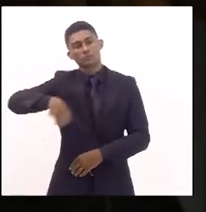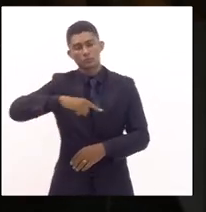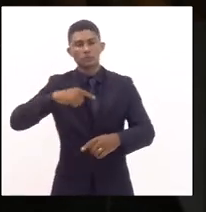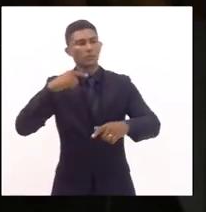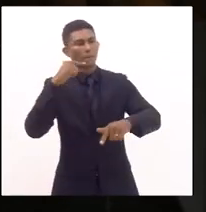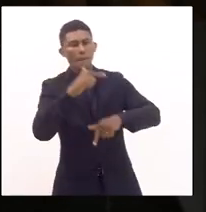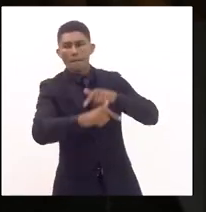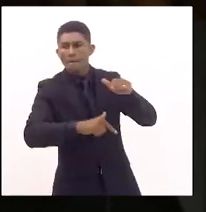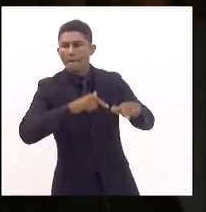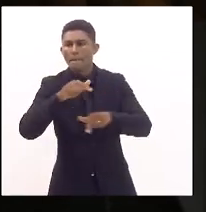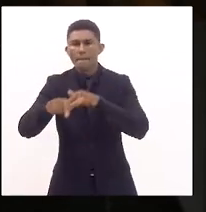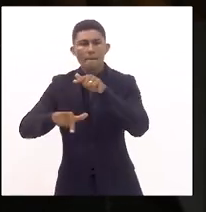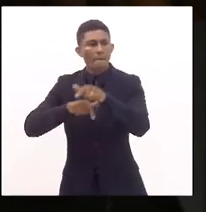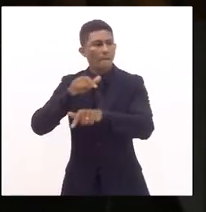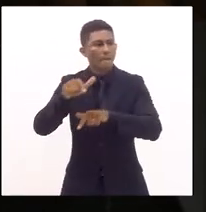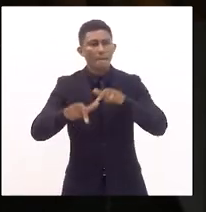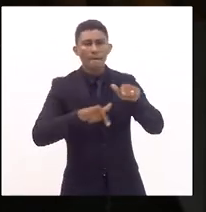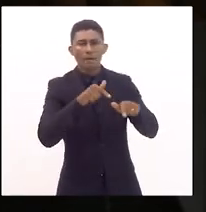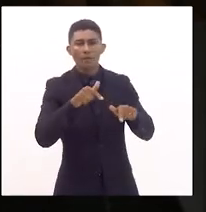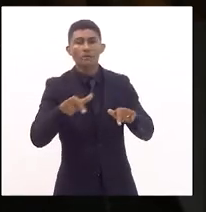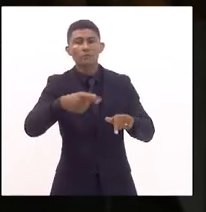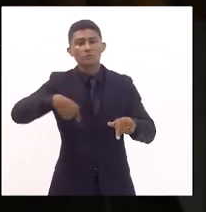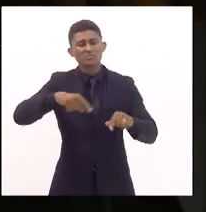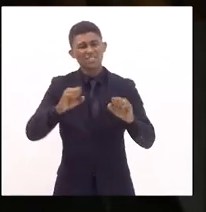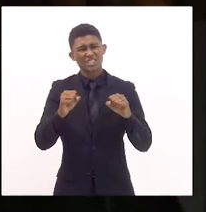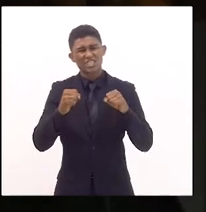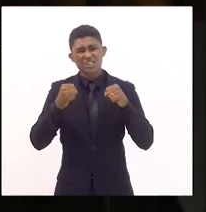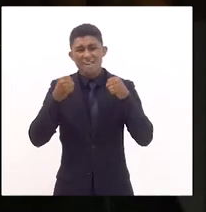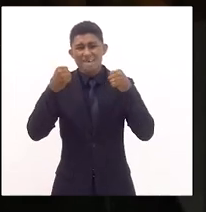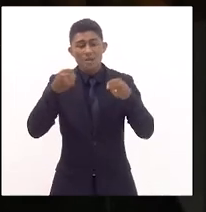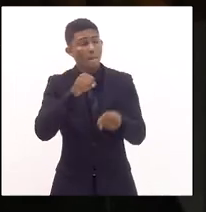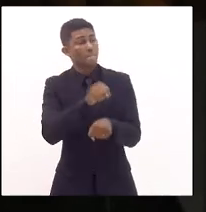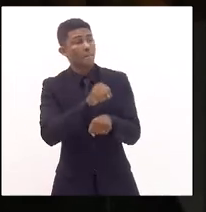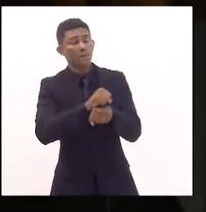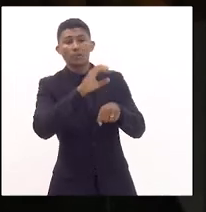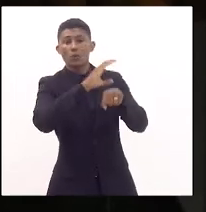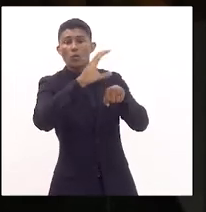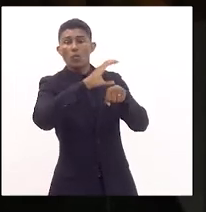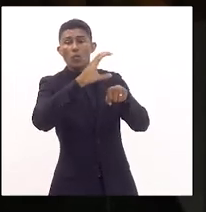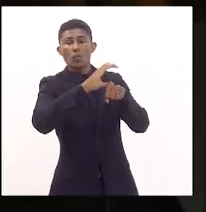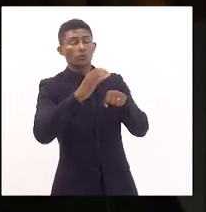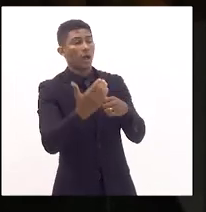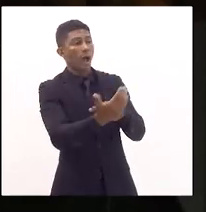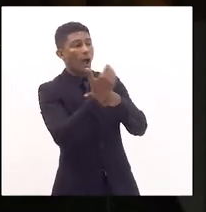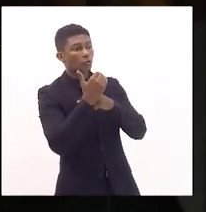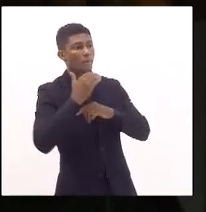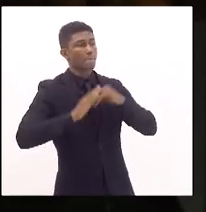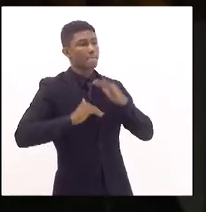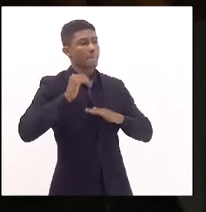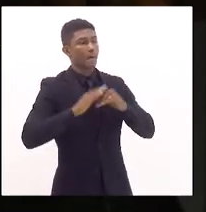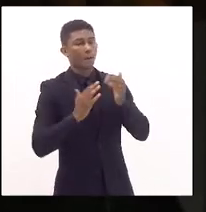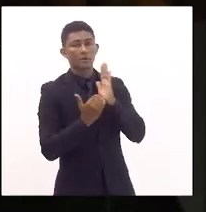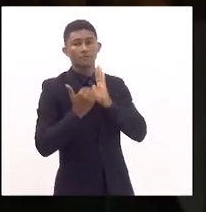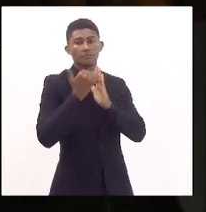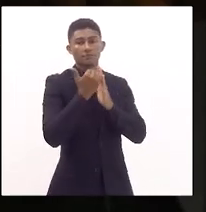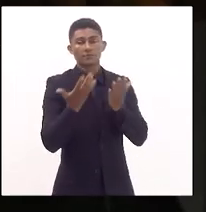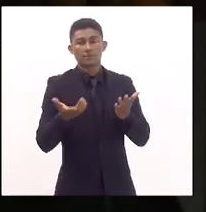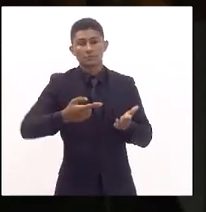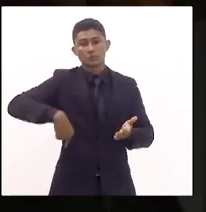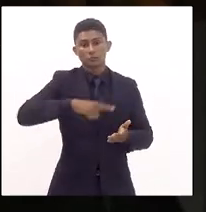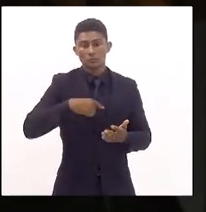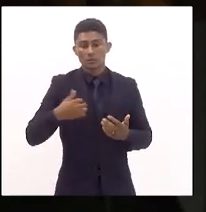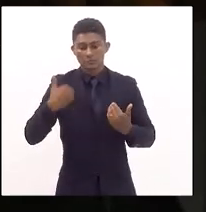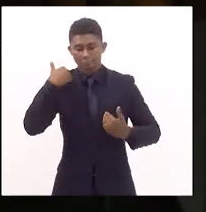Marta Rocha, nós fazemos de tudo esperando já por esse curso de aperfeiçoamento. Nos adestramos na aptidão